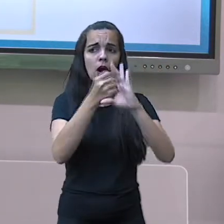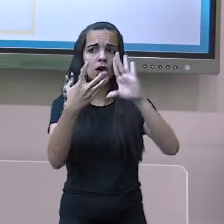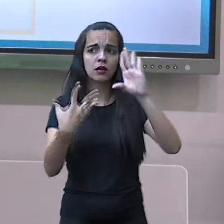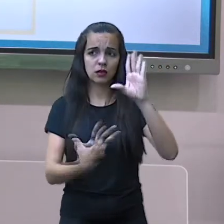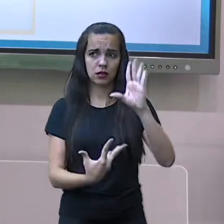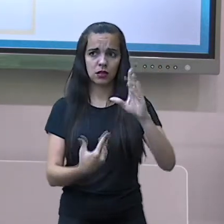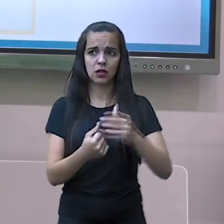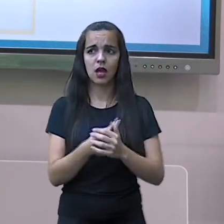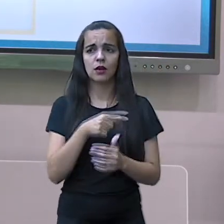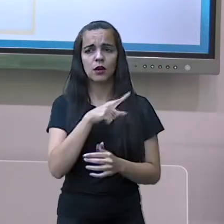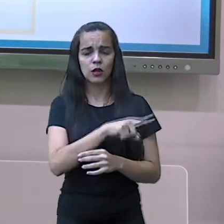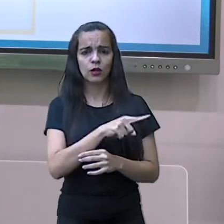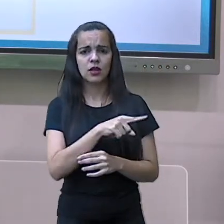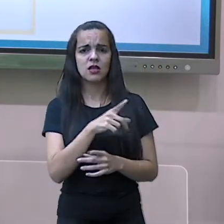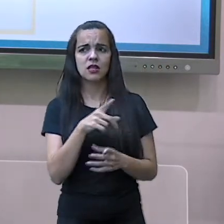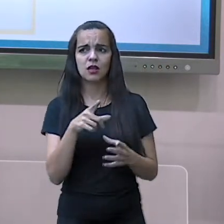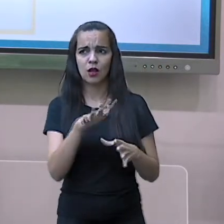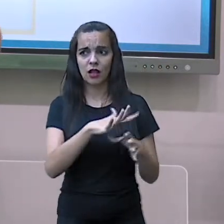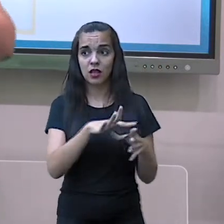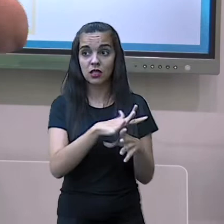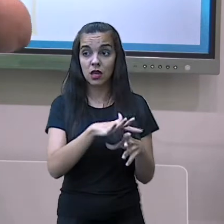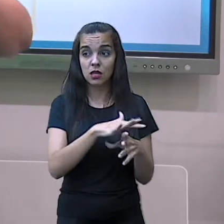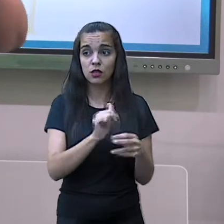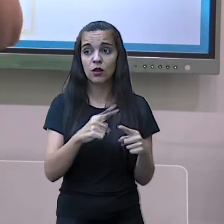da região do semiárido são